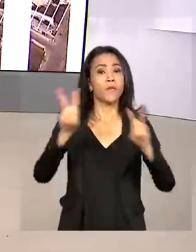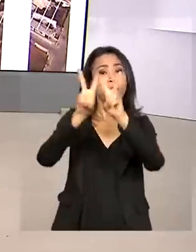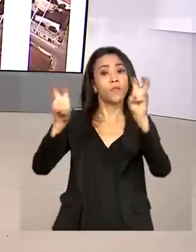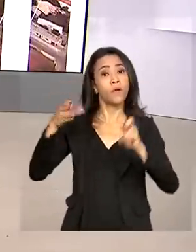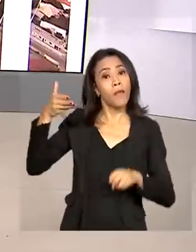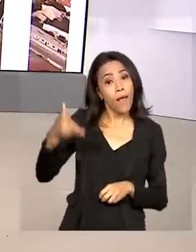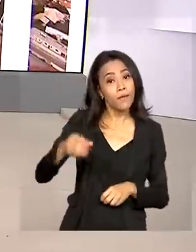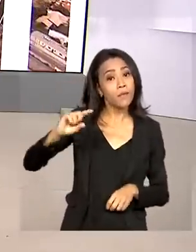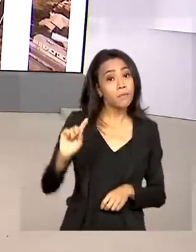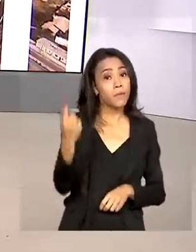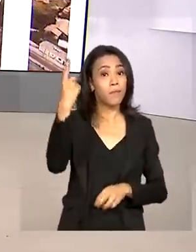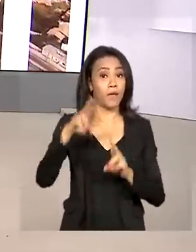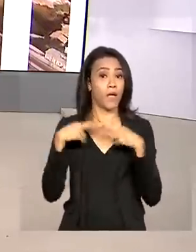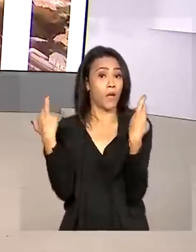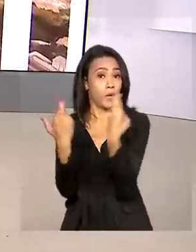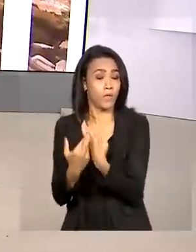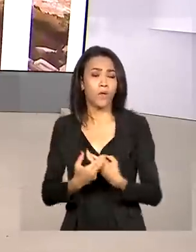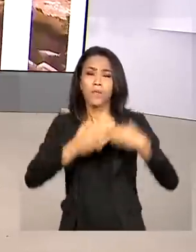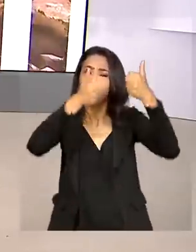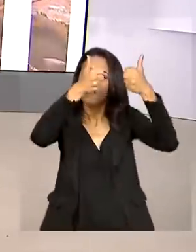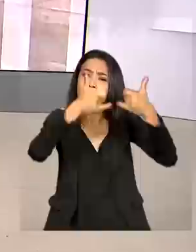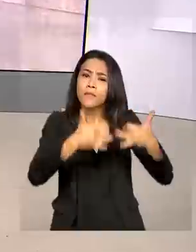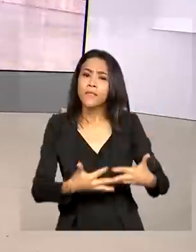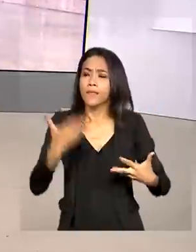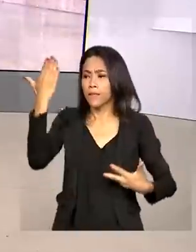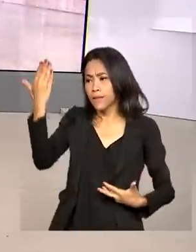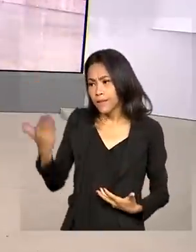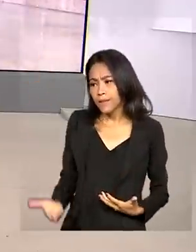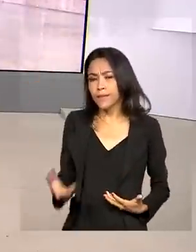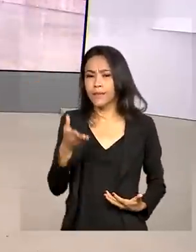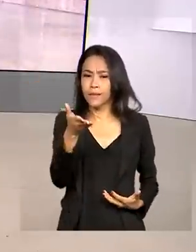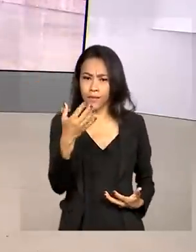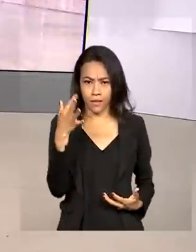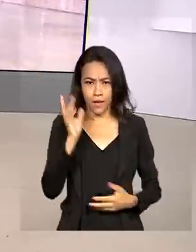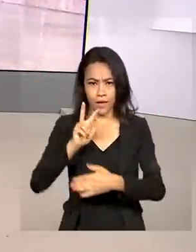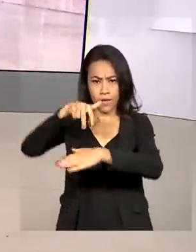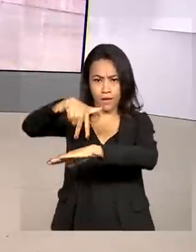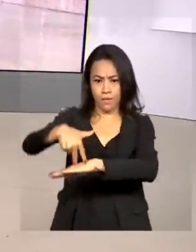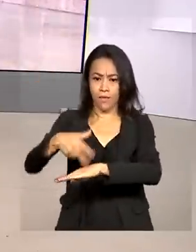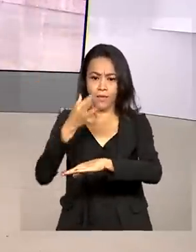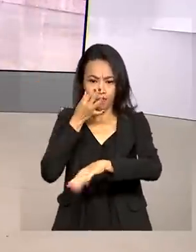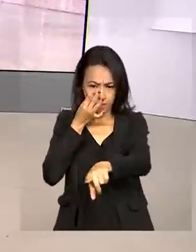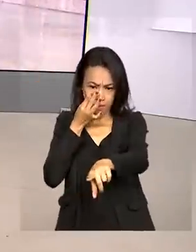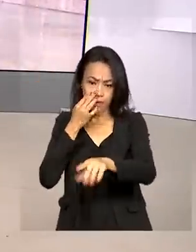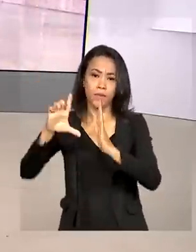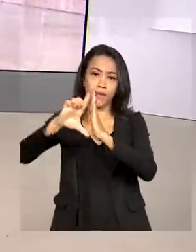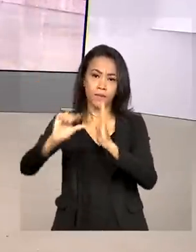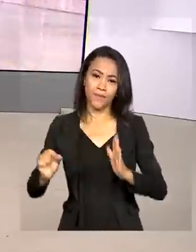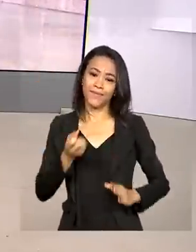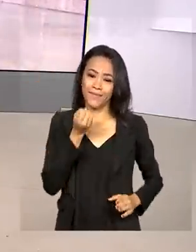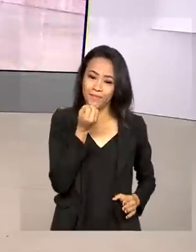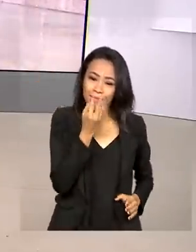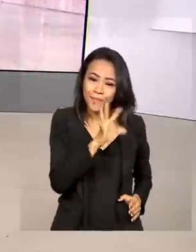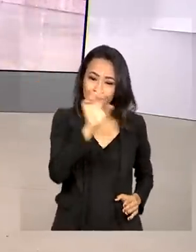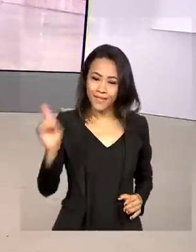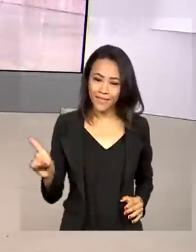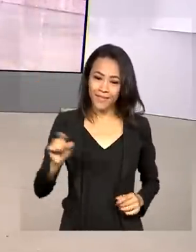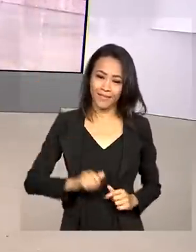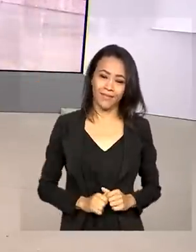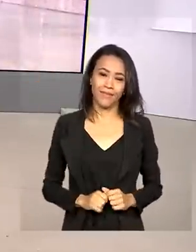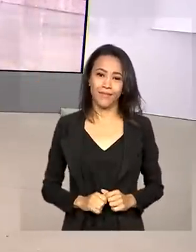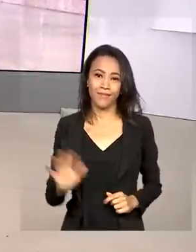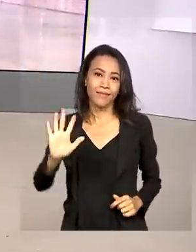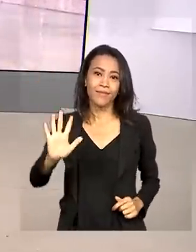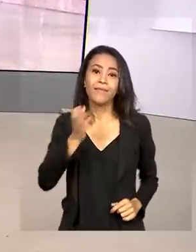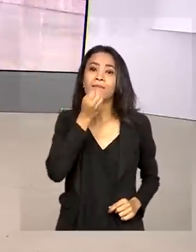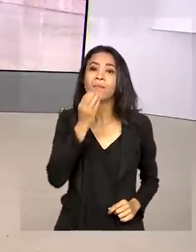reunião ministerial vamos saber os detalhes ao vivo com repórter Glauco de Queiroz que está no Palácio do Planalto Glauco bom dia olá